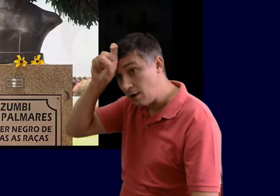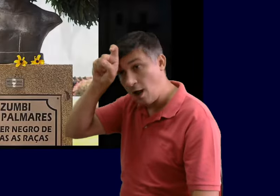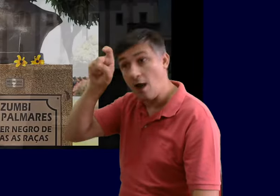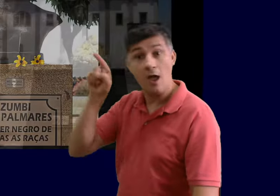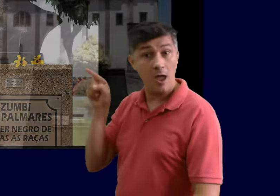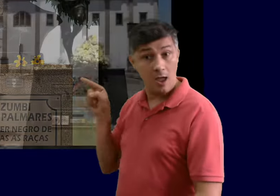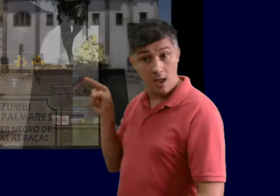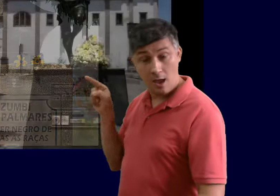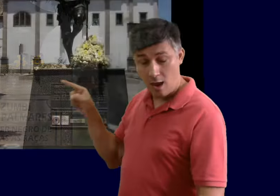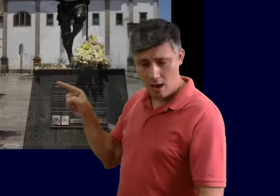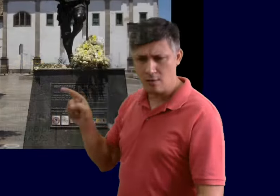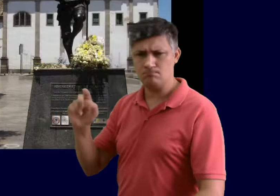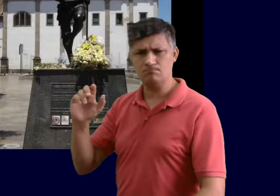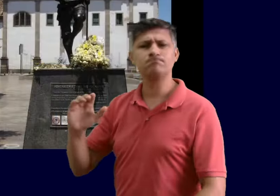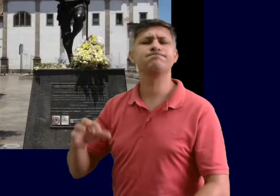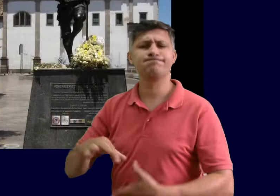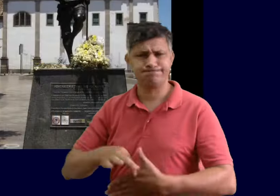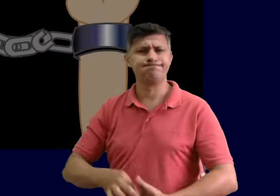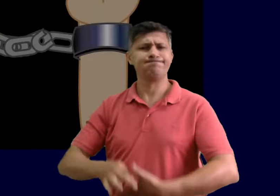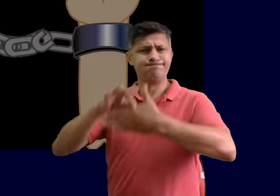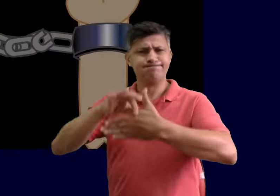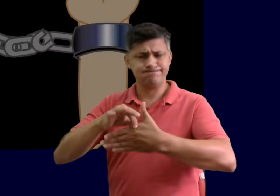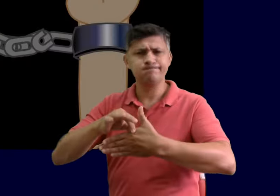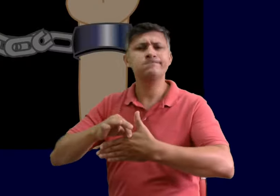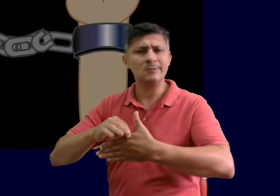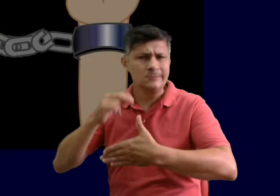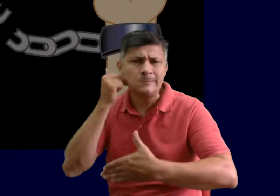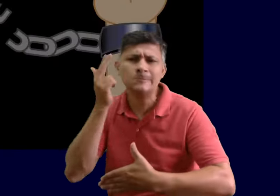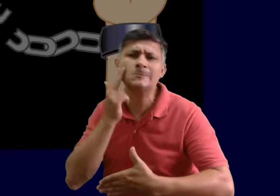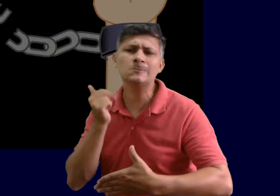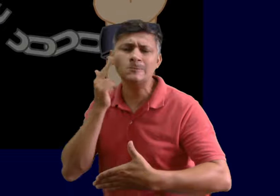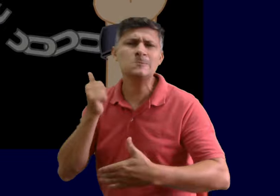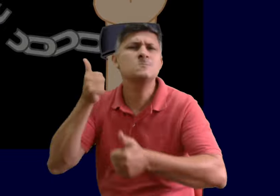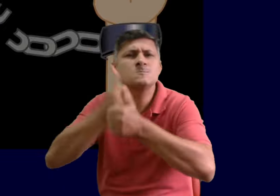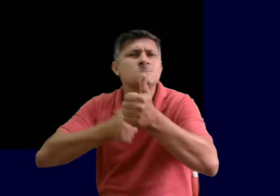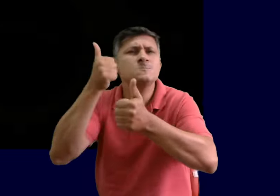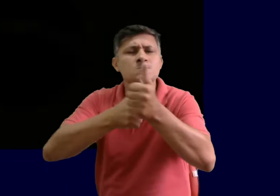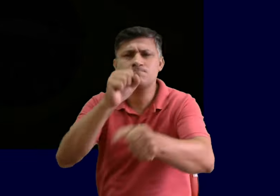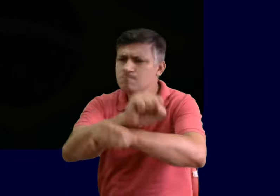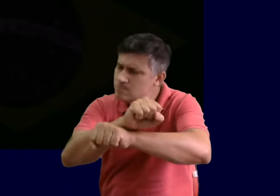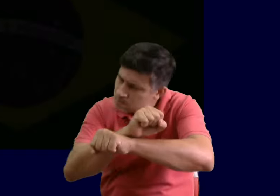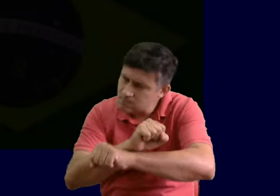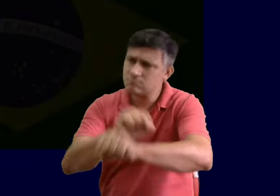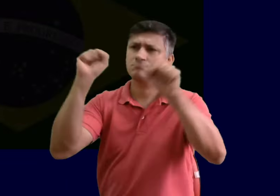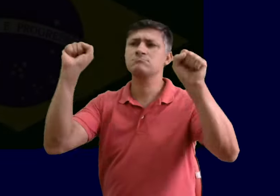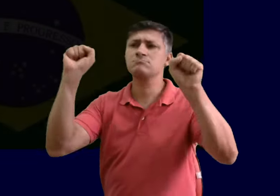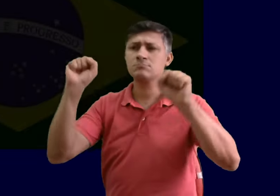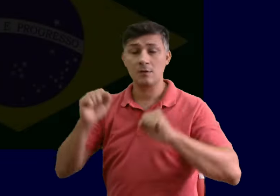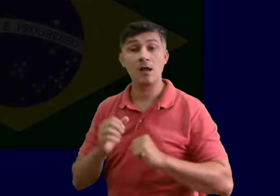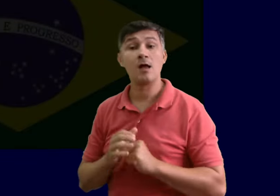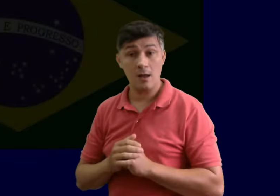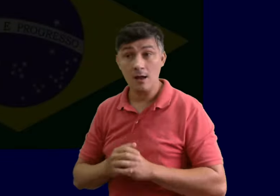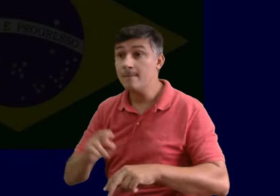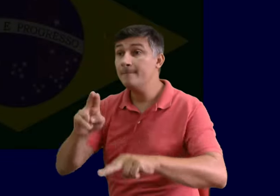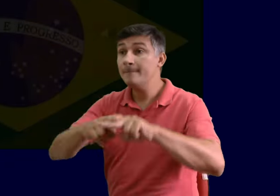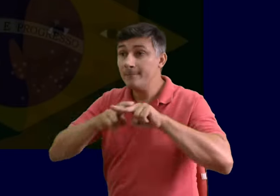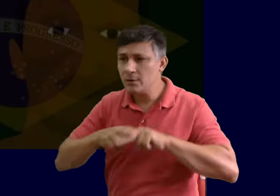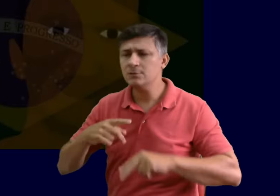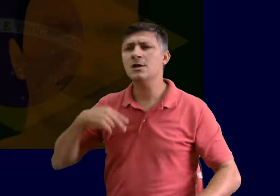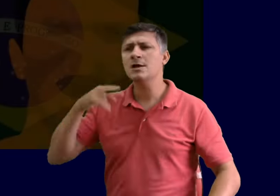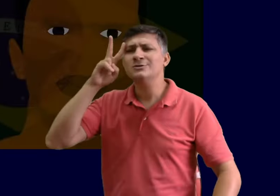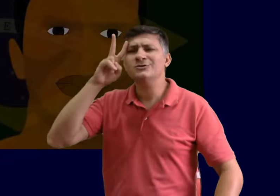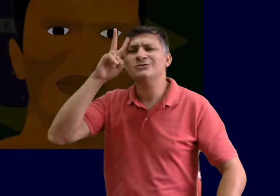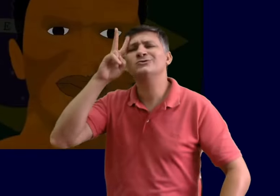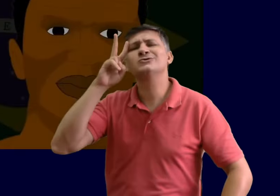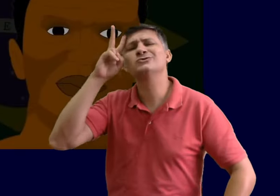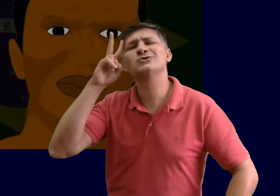do Brasil que lutou pela libertação do seu povo da escravidão. Por essa razão, vamos contar agora